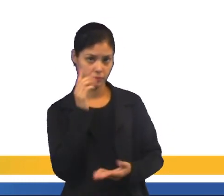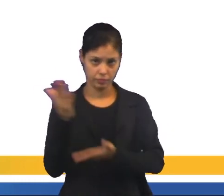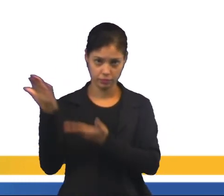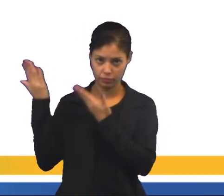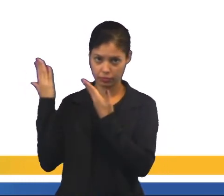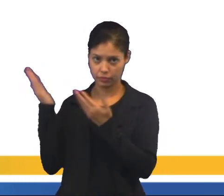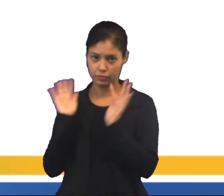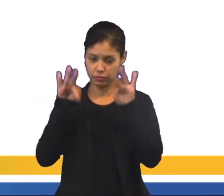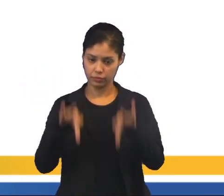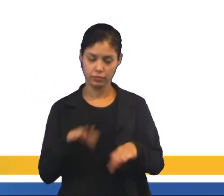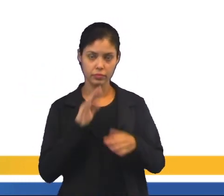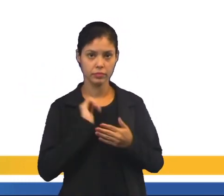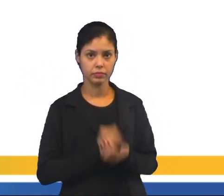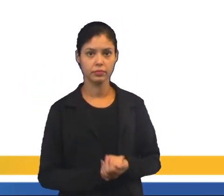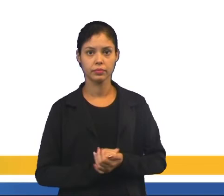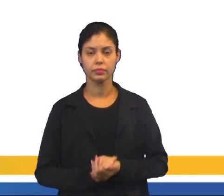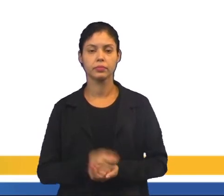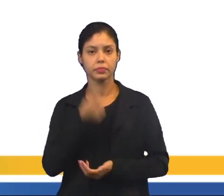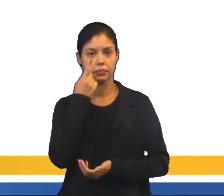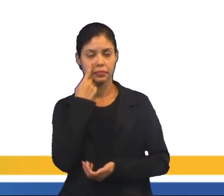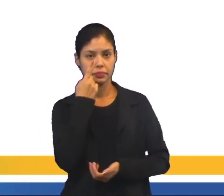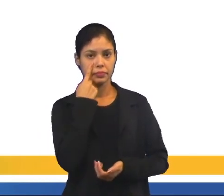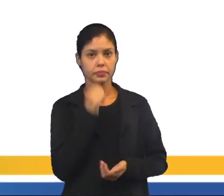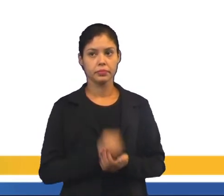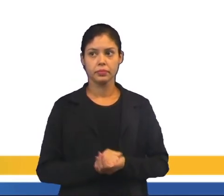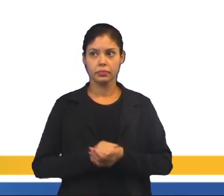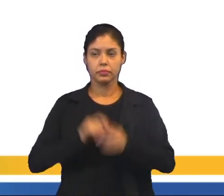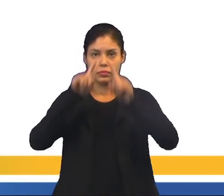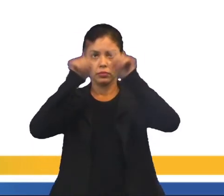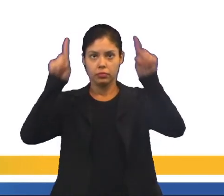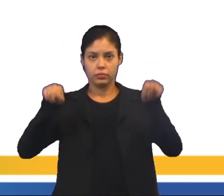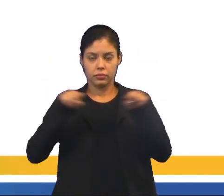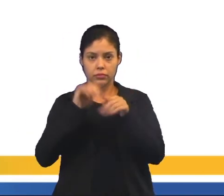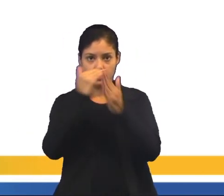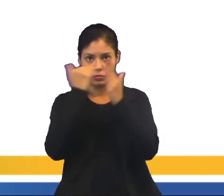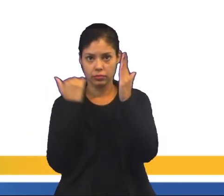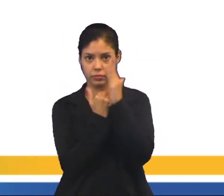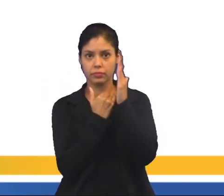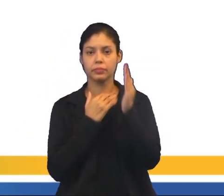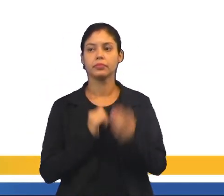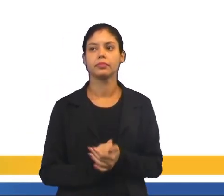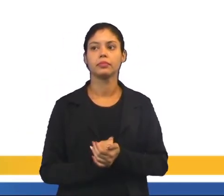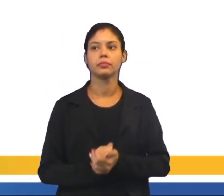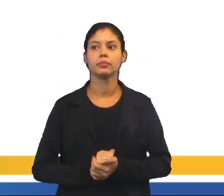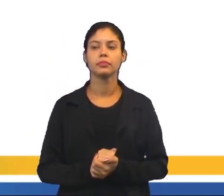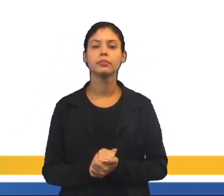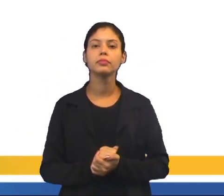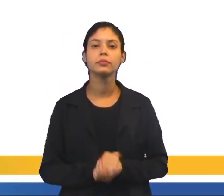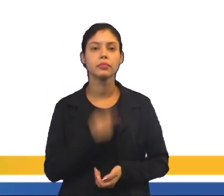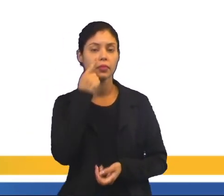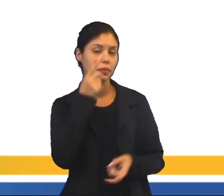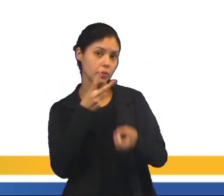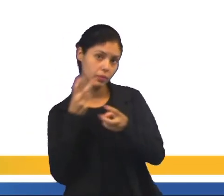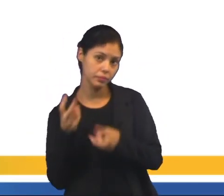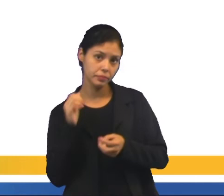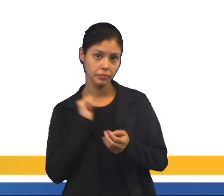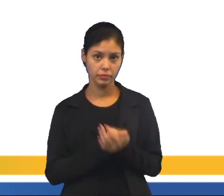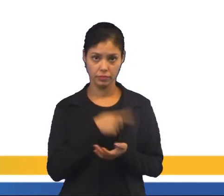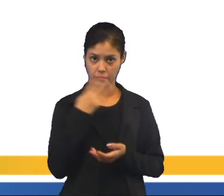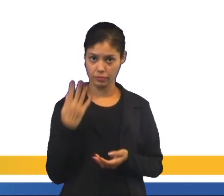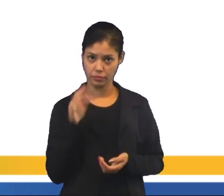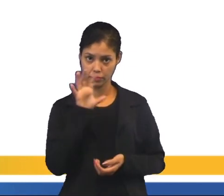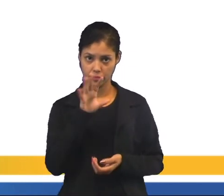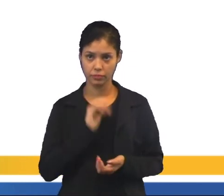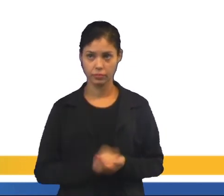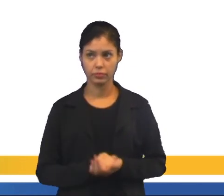mais uma para a gente finalizar? Observe o retângulo representado abaixo. Nós temos aqui esse retângulo, observe ele, conte